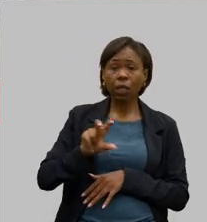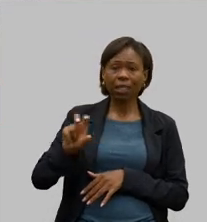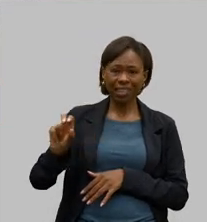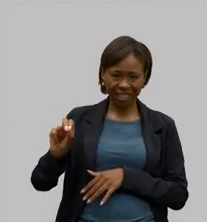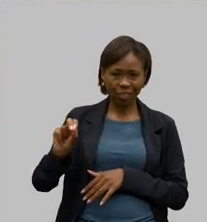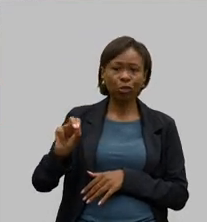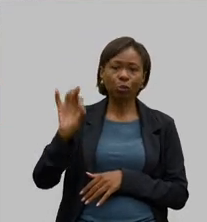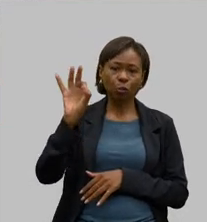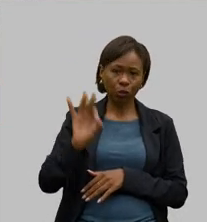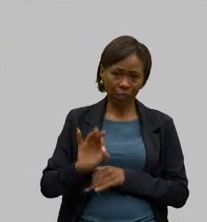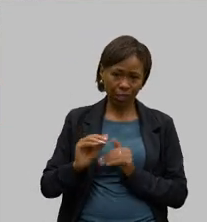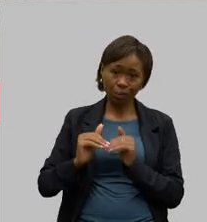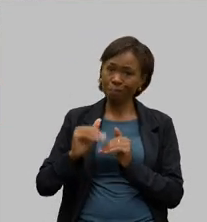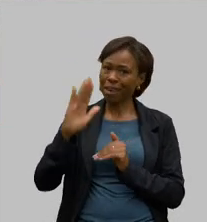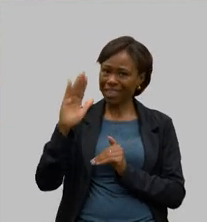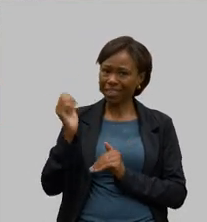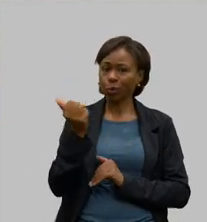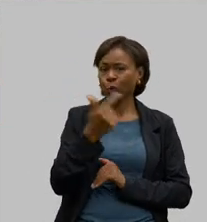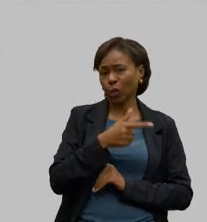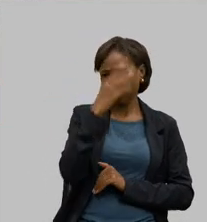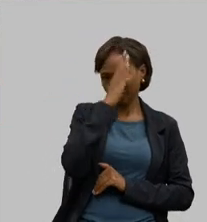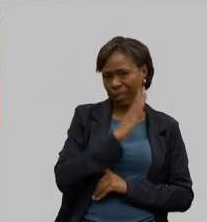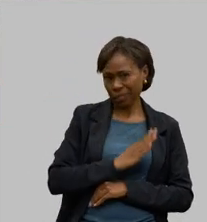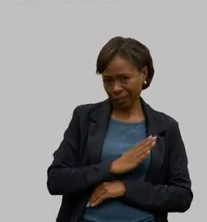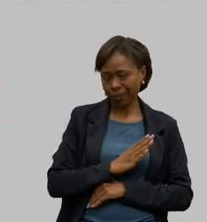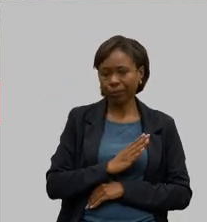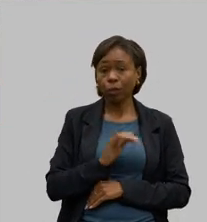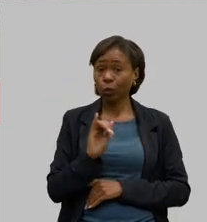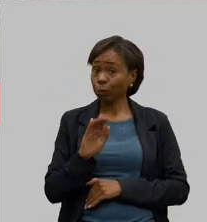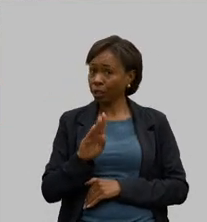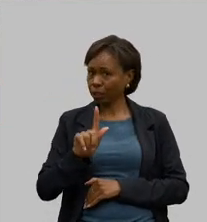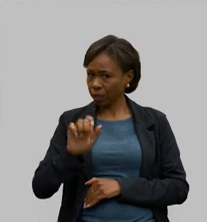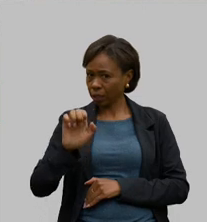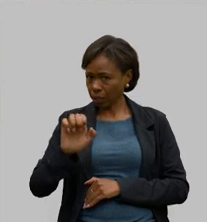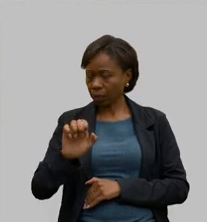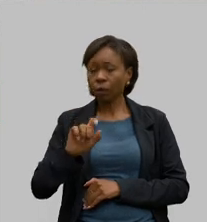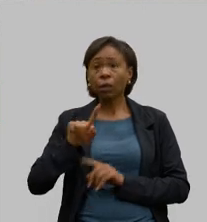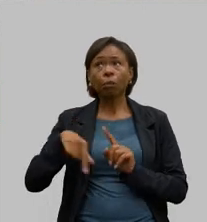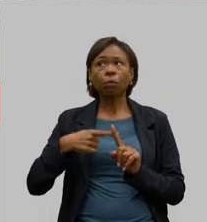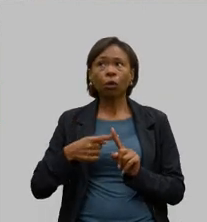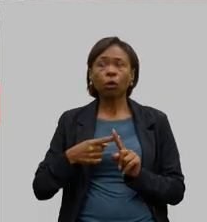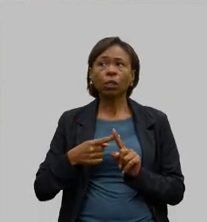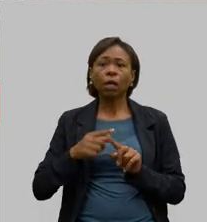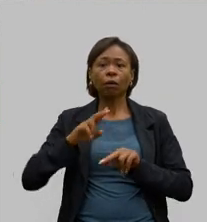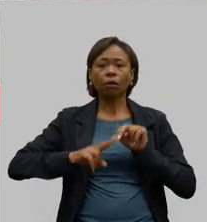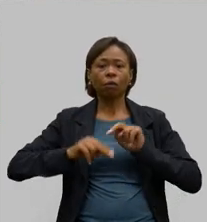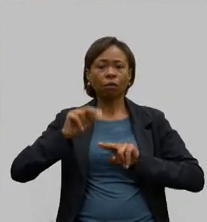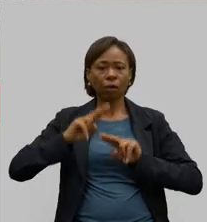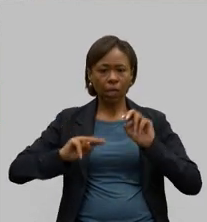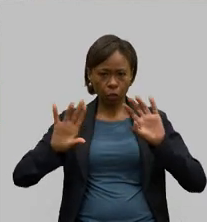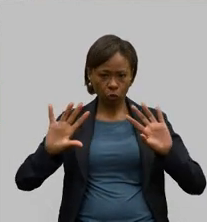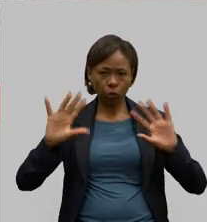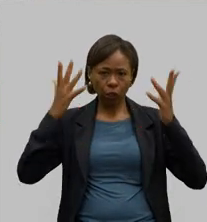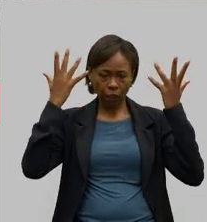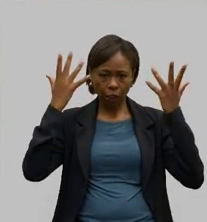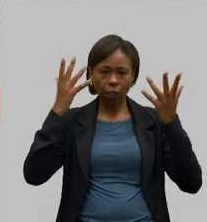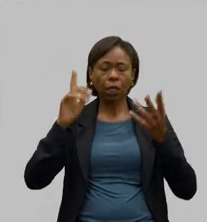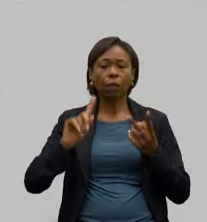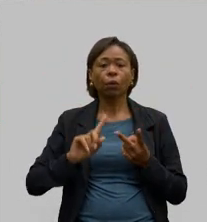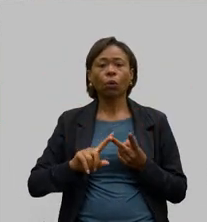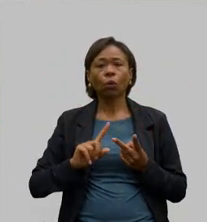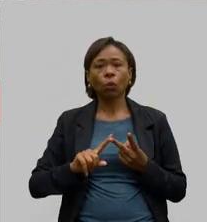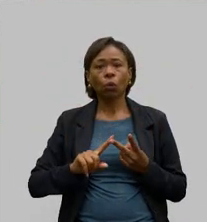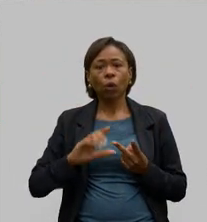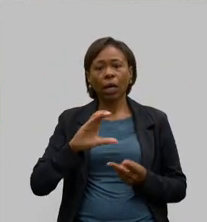segundo IBGE eh depois o a festa junina o Raial da Liberdade eh o kype Blue